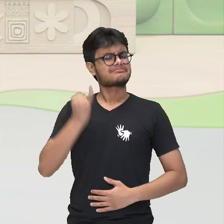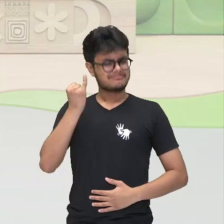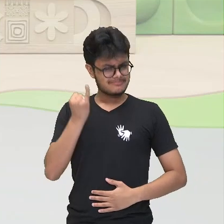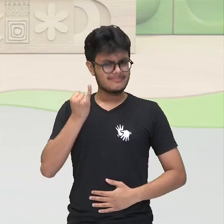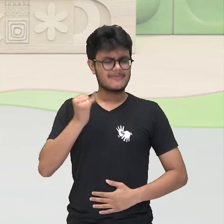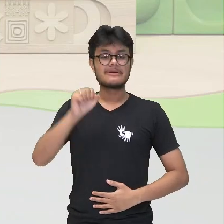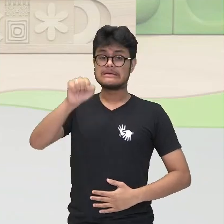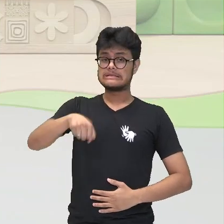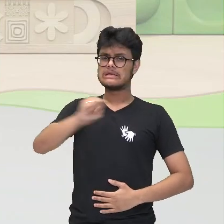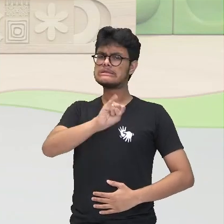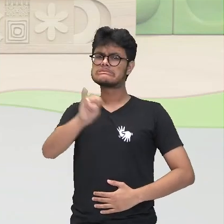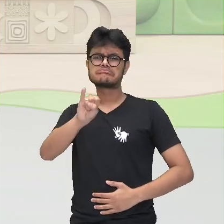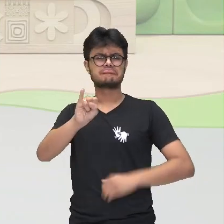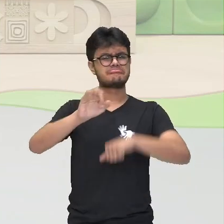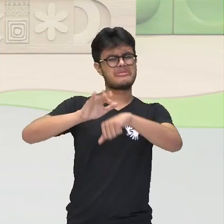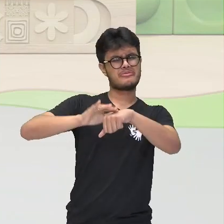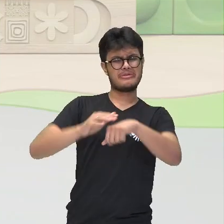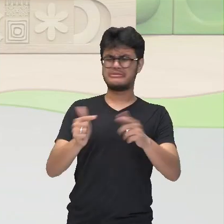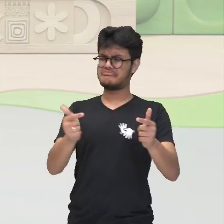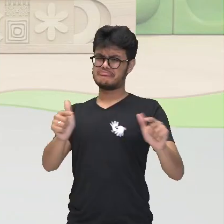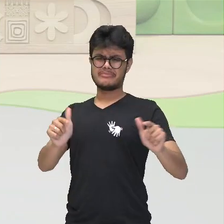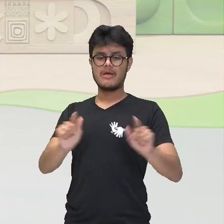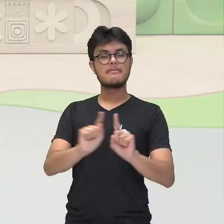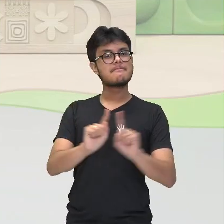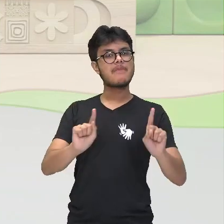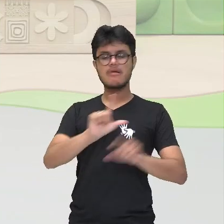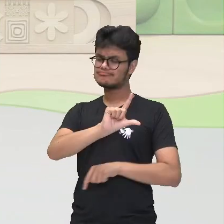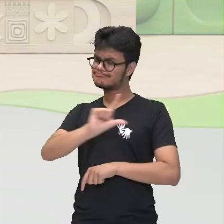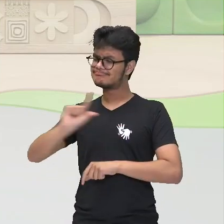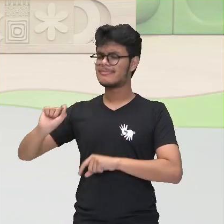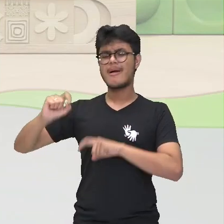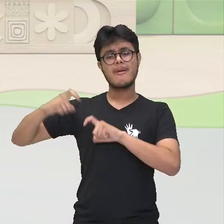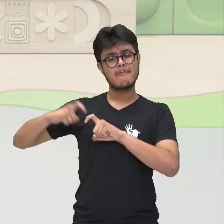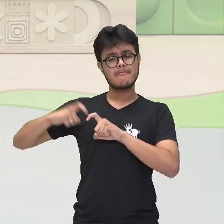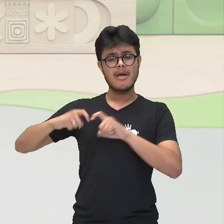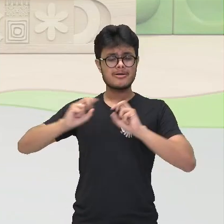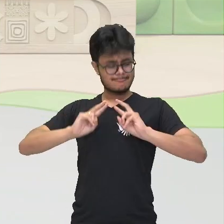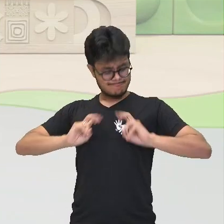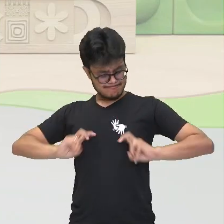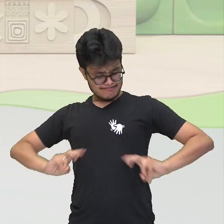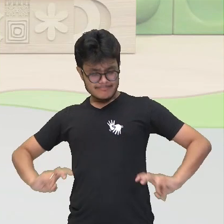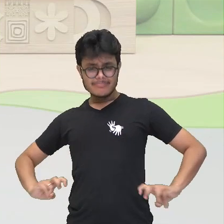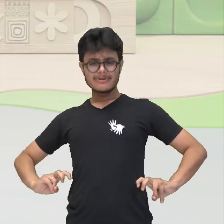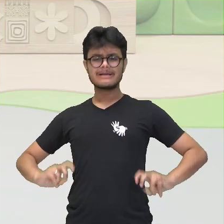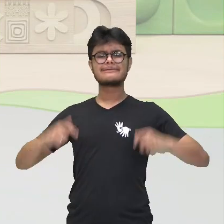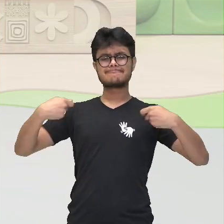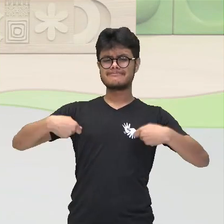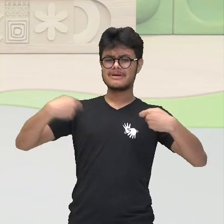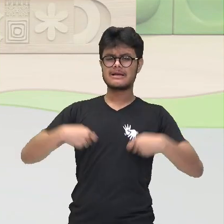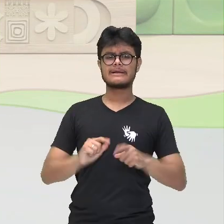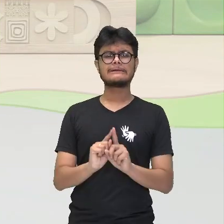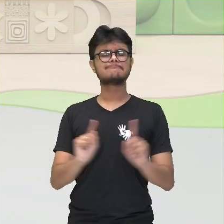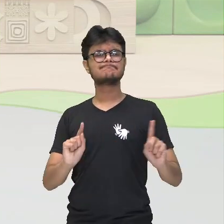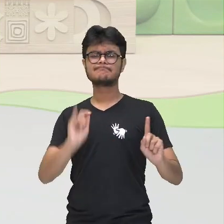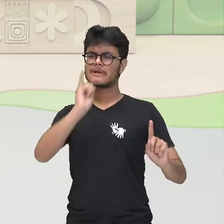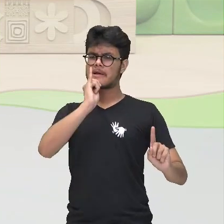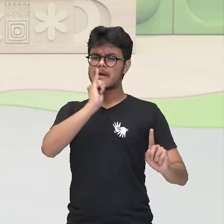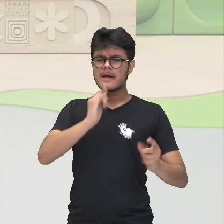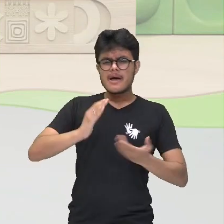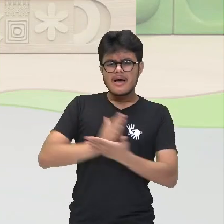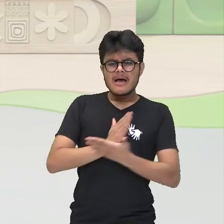gente não tenha doença nenhuma, é bom a gente observar se está tudo bem, Porque às vezes a gente está ali naqueles dias